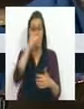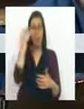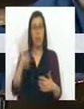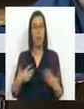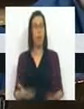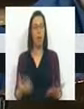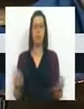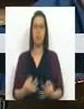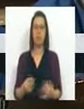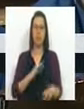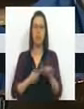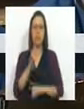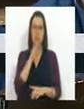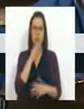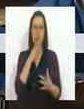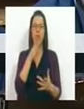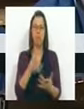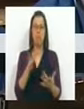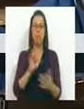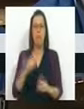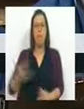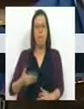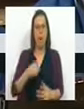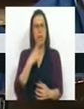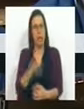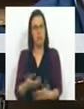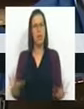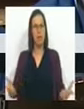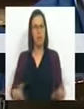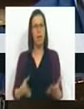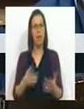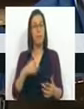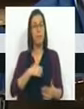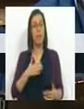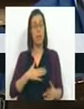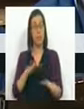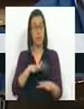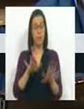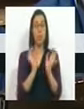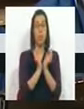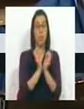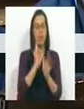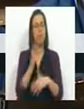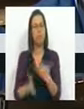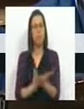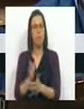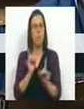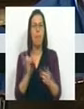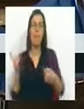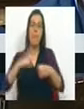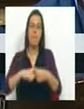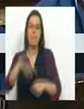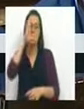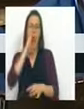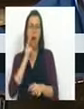atravessamos. Sim, isto, senhores deputados, uma referência mais do que merecida. As entidades do setor social foram e continuam a ser parceiras